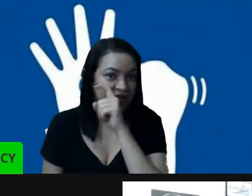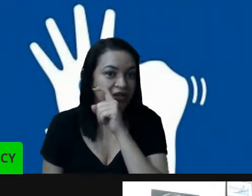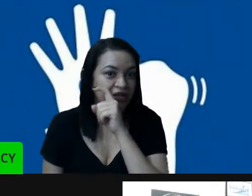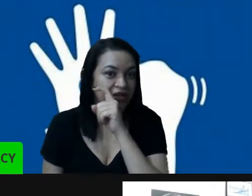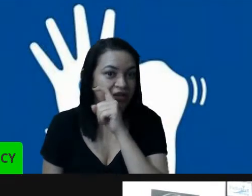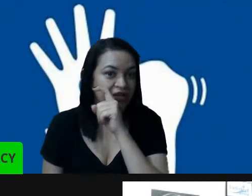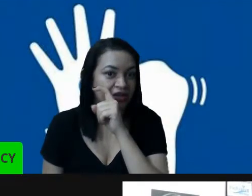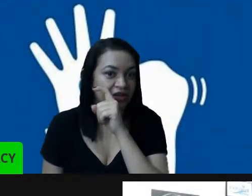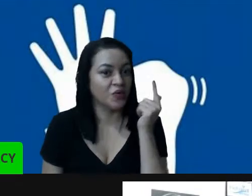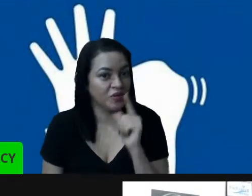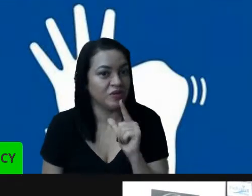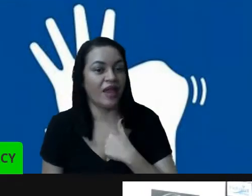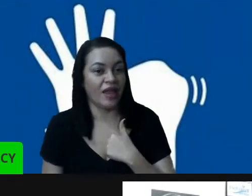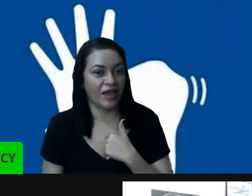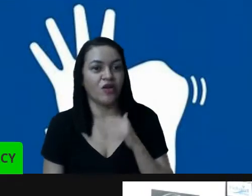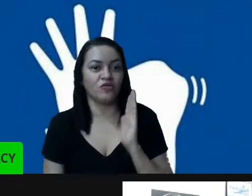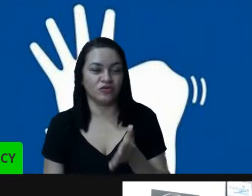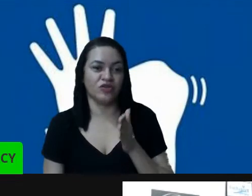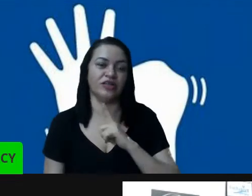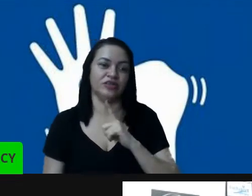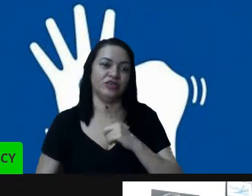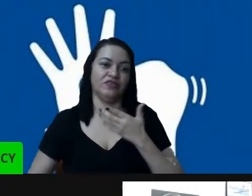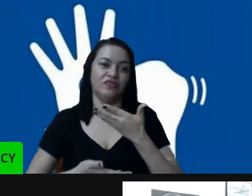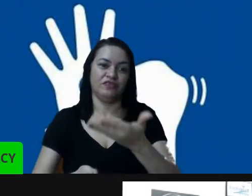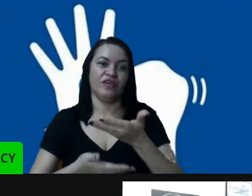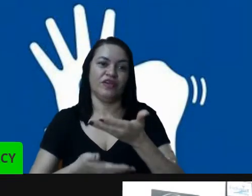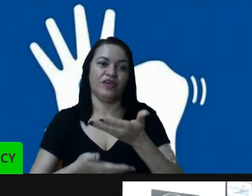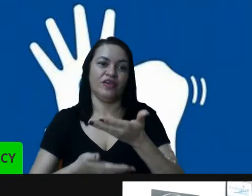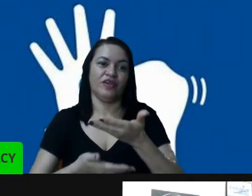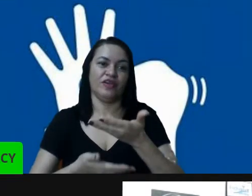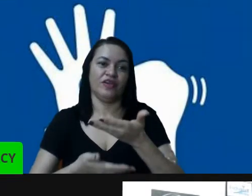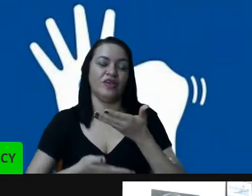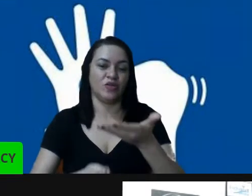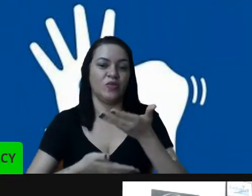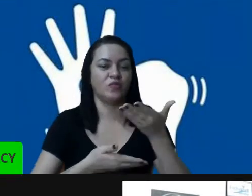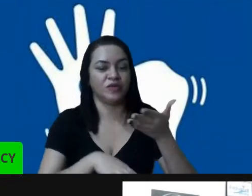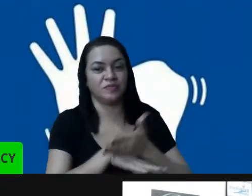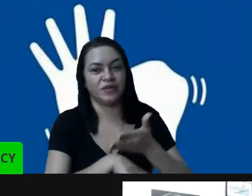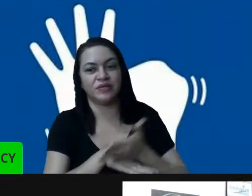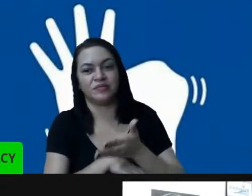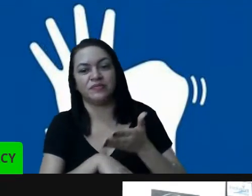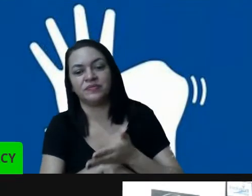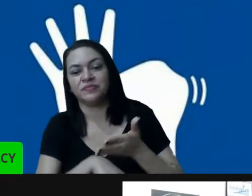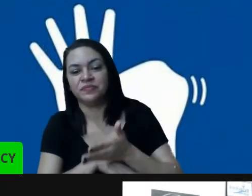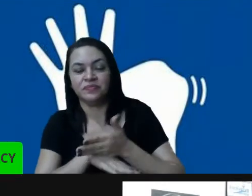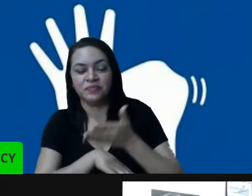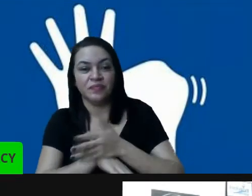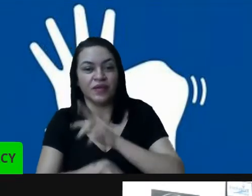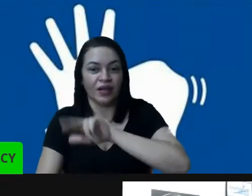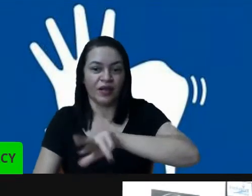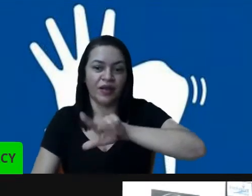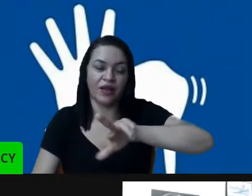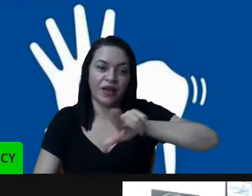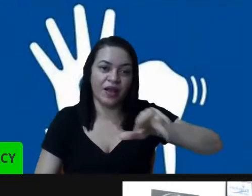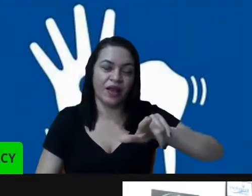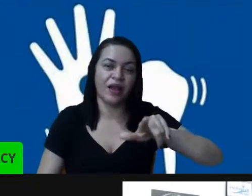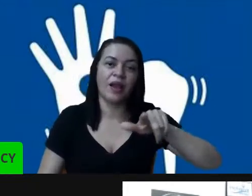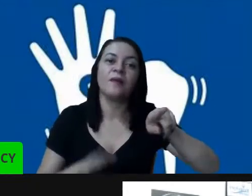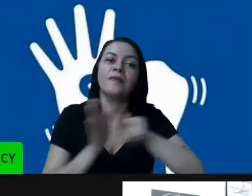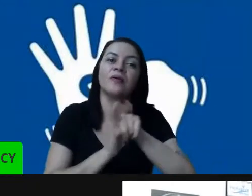tive vários convites para participar de várias lives. E a primeira pergunta que eu fazia é: tem como ter